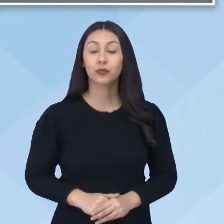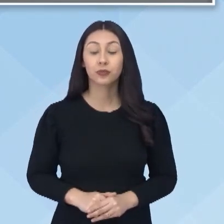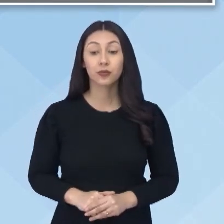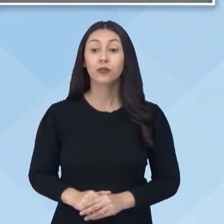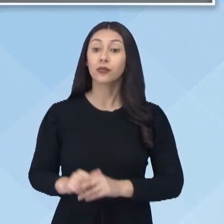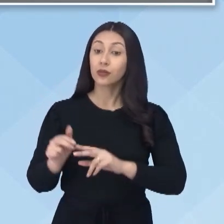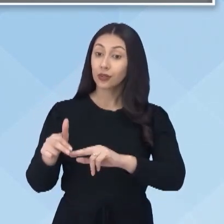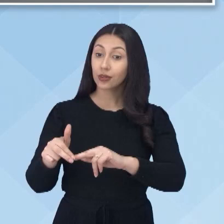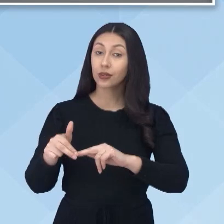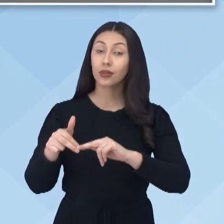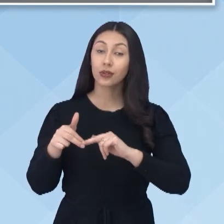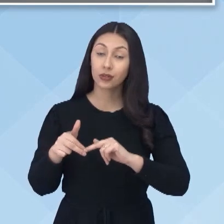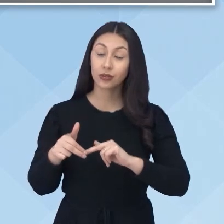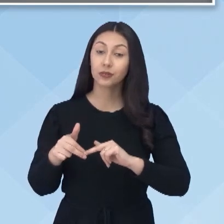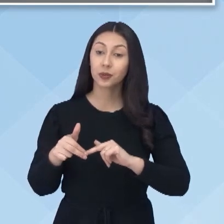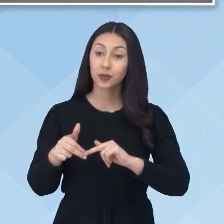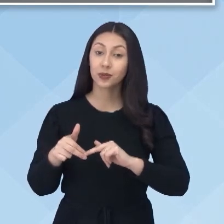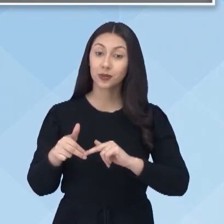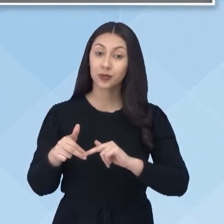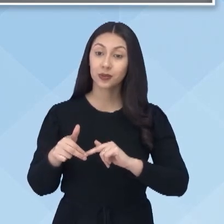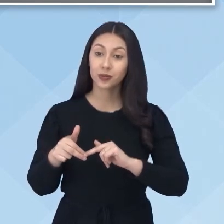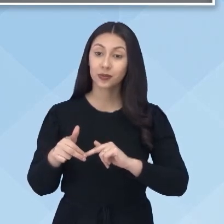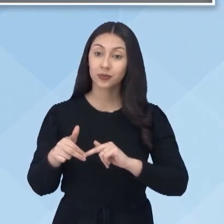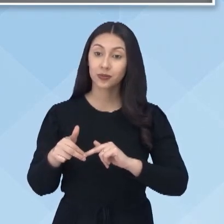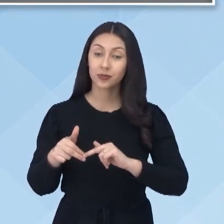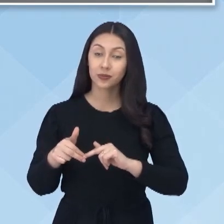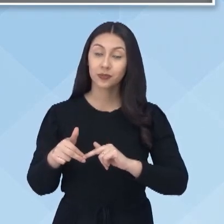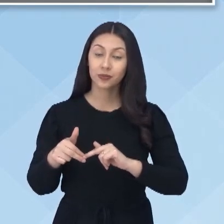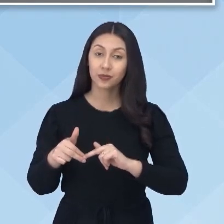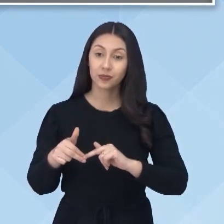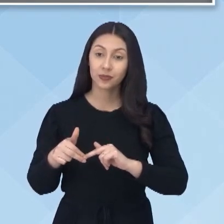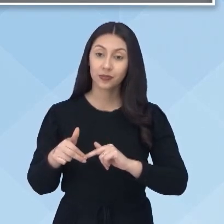14 votos favoráveis, 7 contrários.